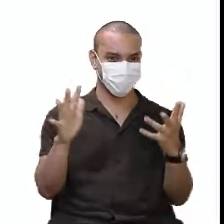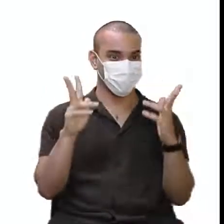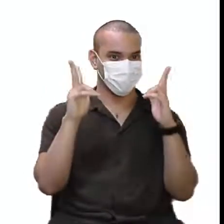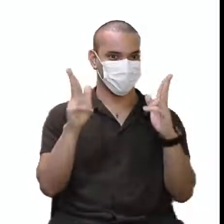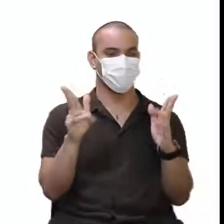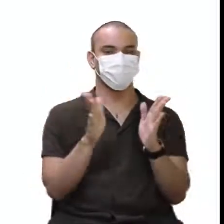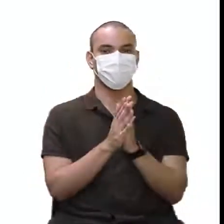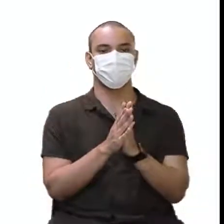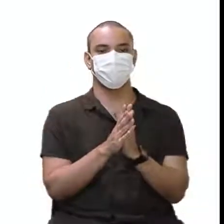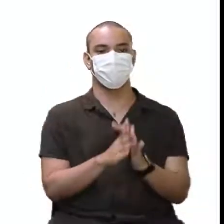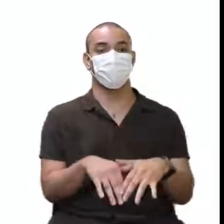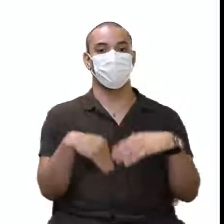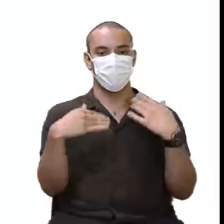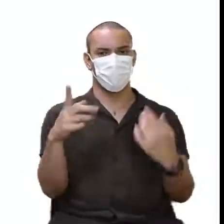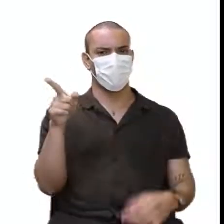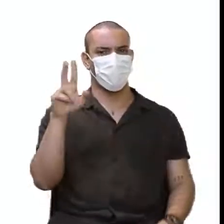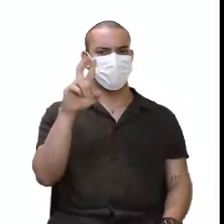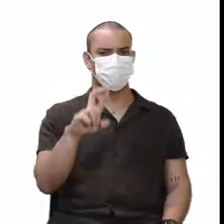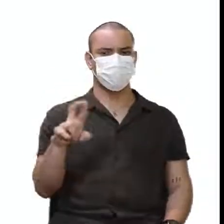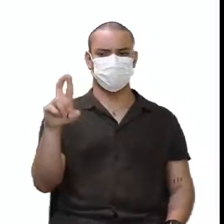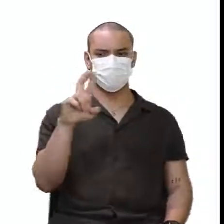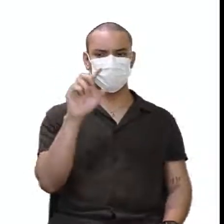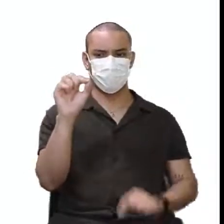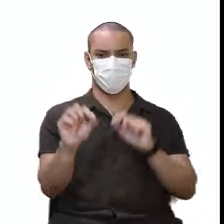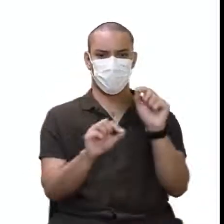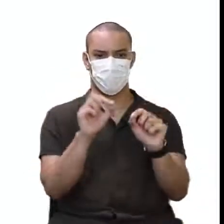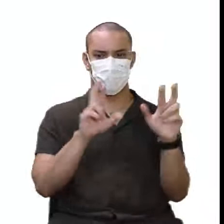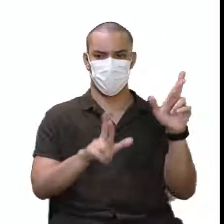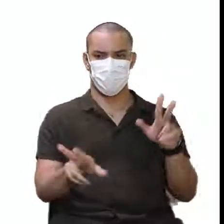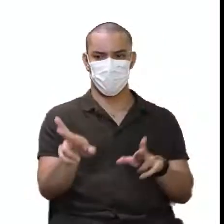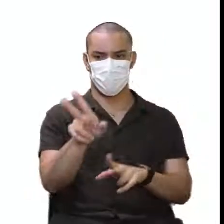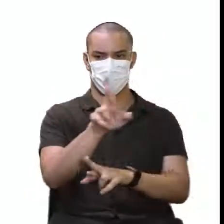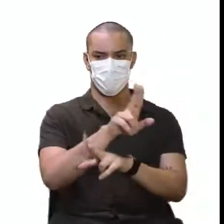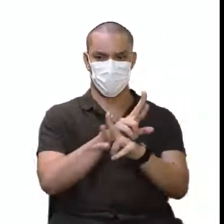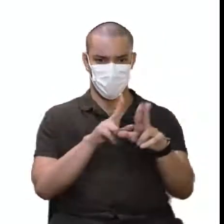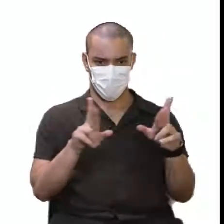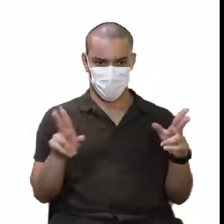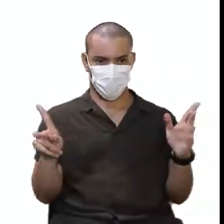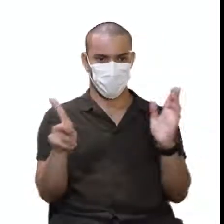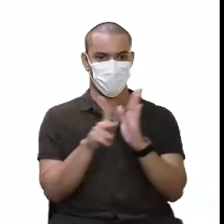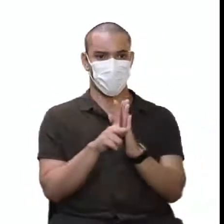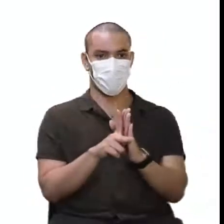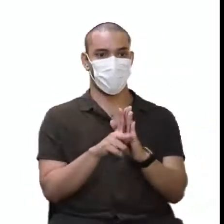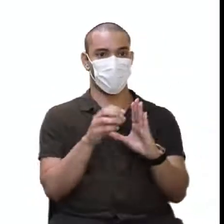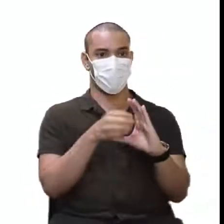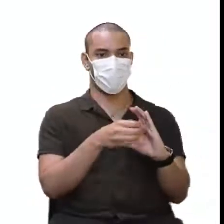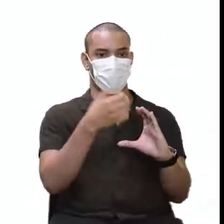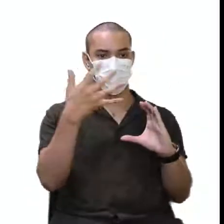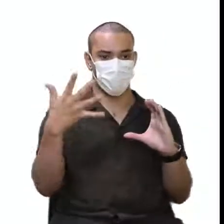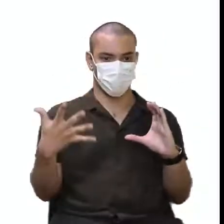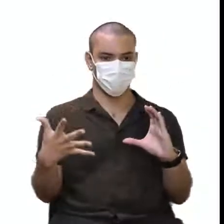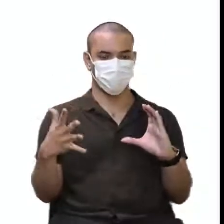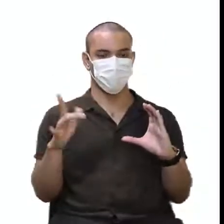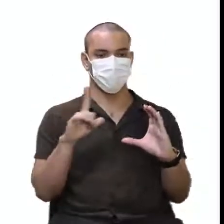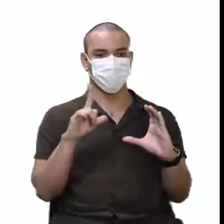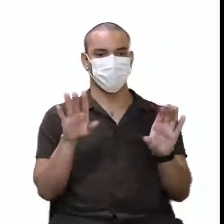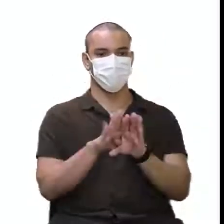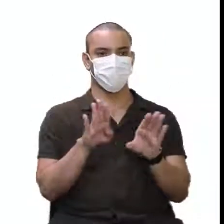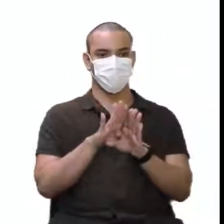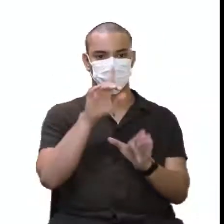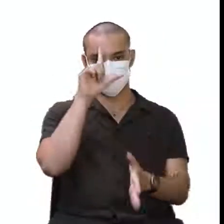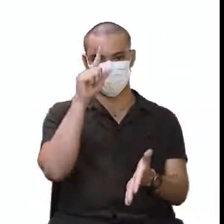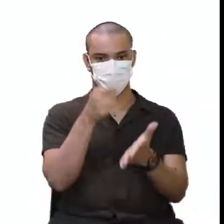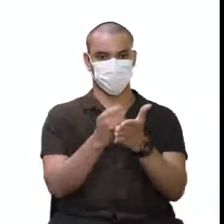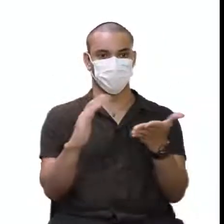Então, olha lá, ele observou que a diversidade de características de